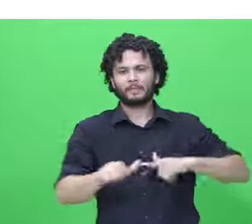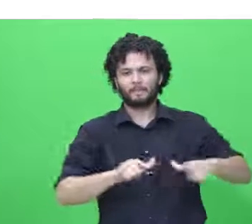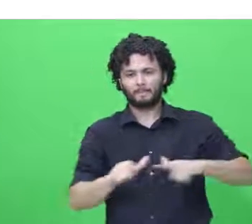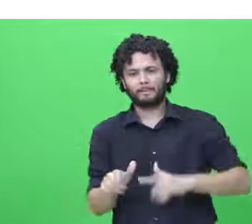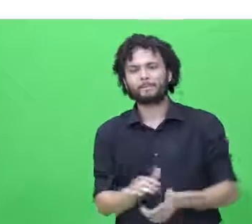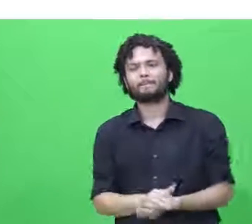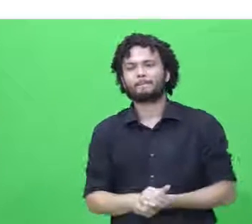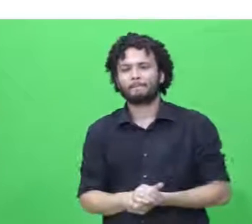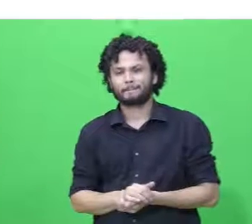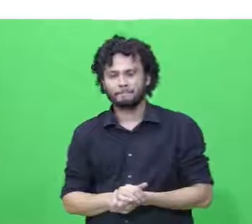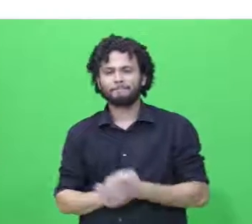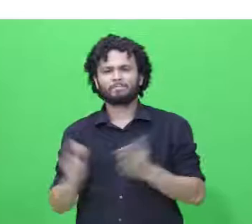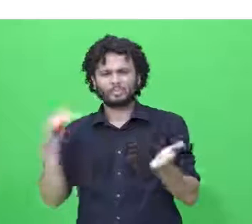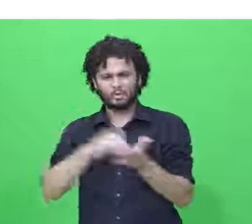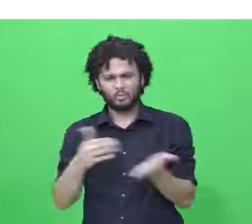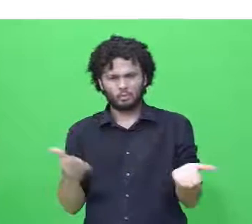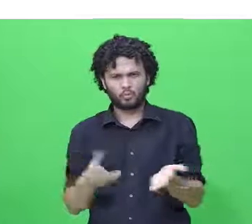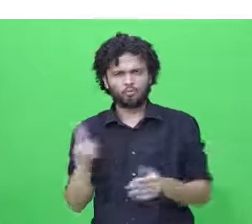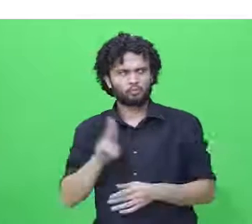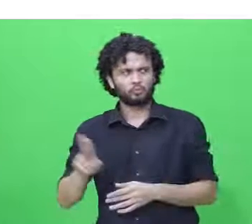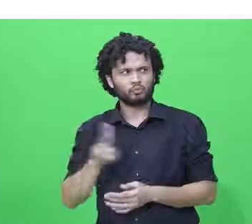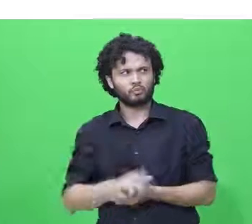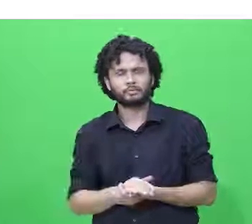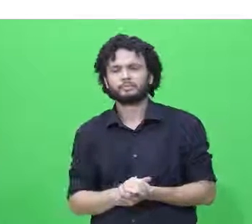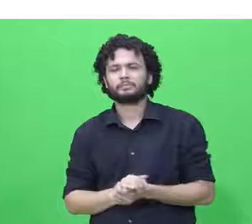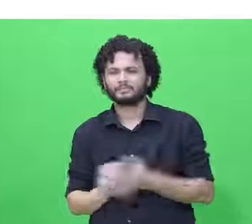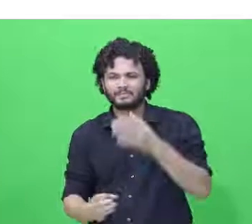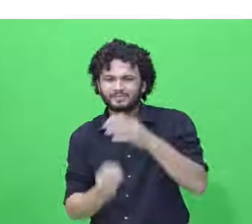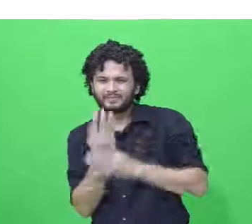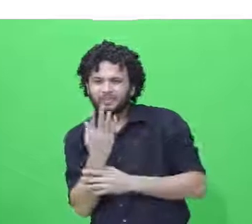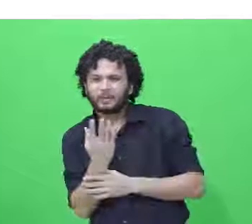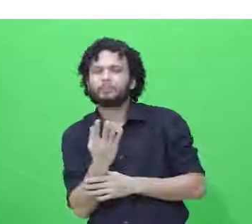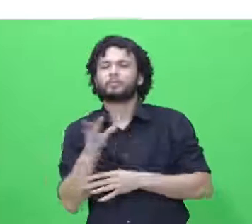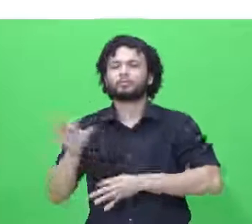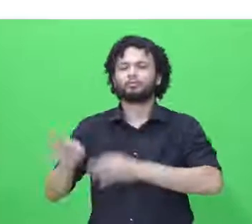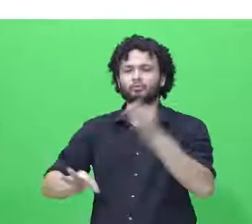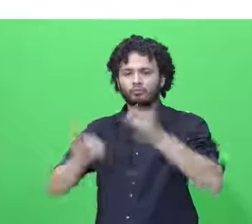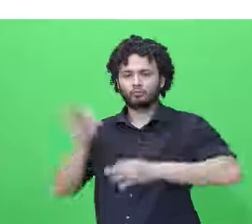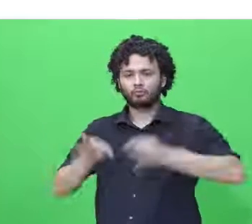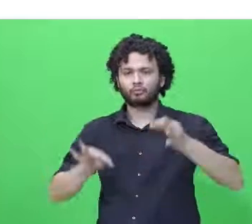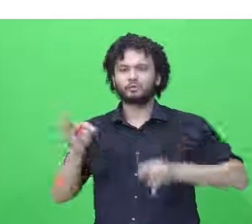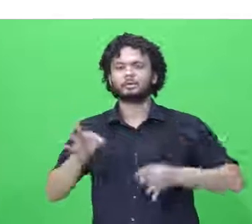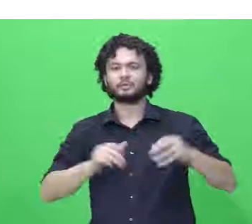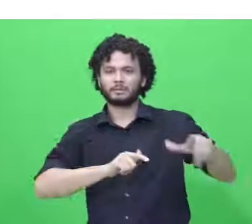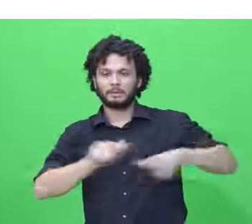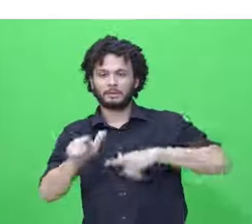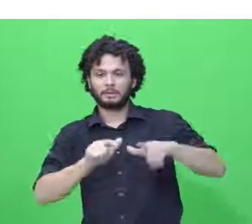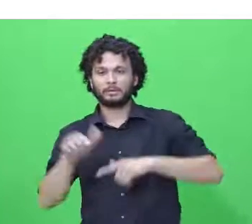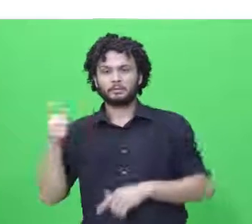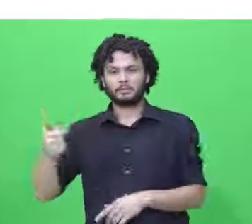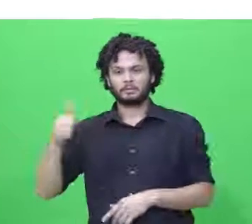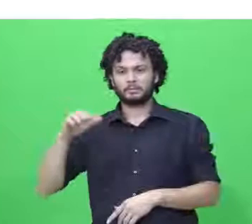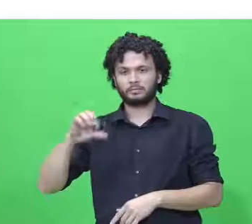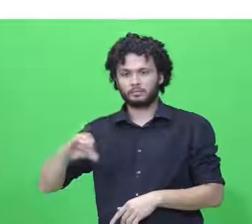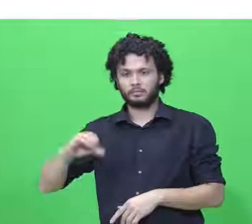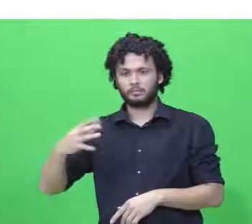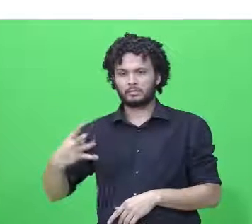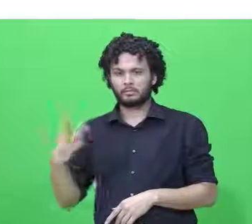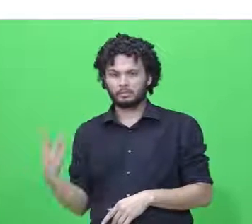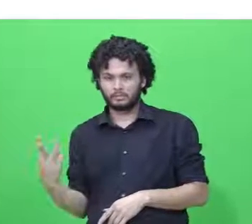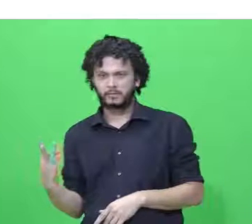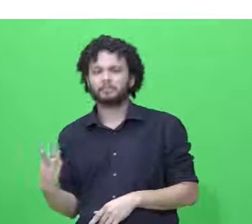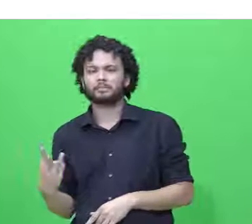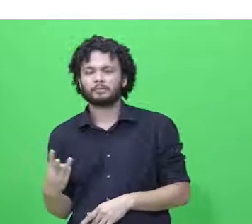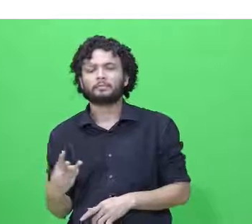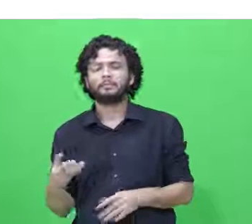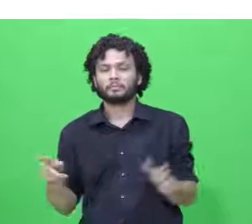gente ainda hoje usa, né? Criou, então, aí a Justiça do Trabalho. Em 1943, essas